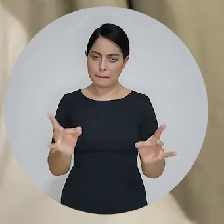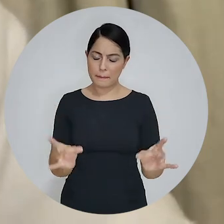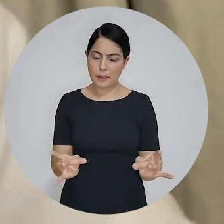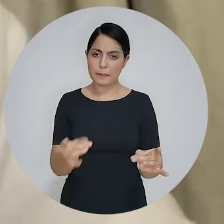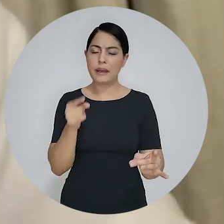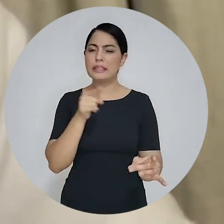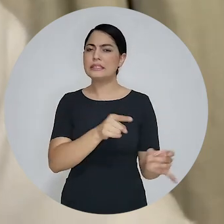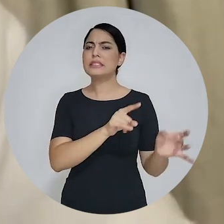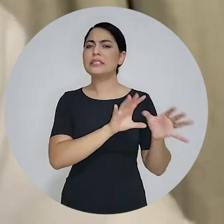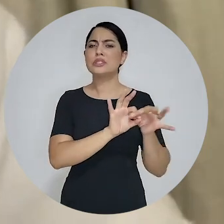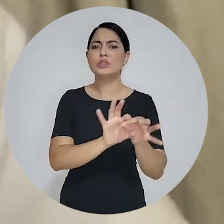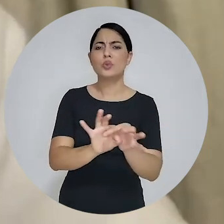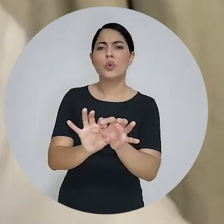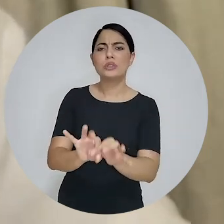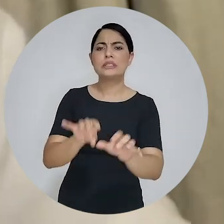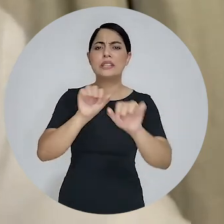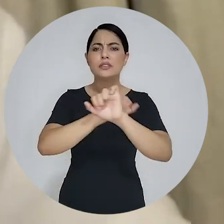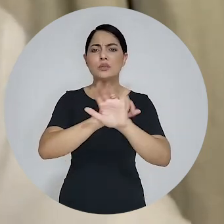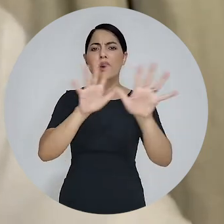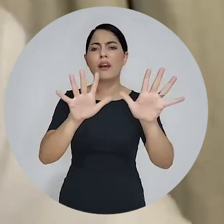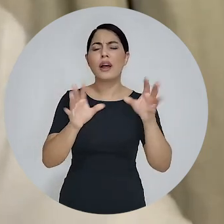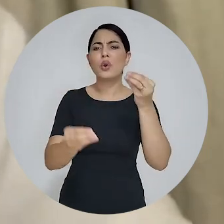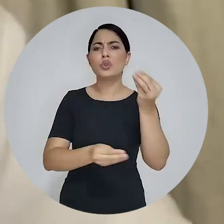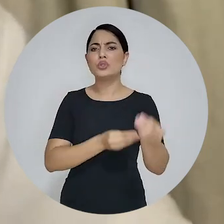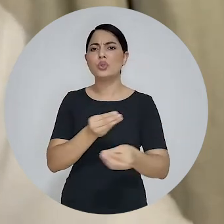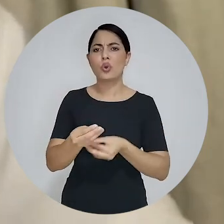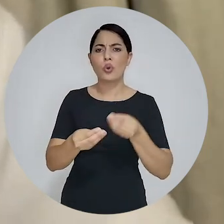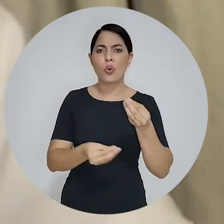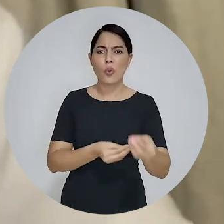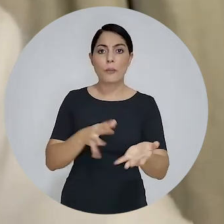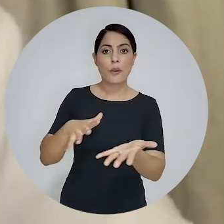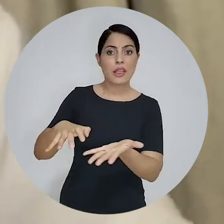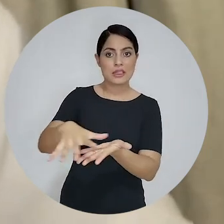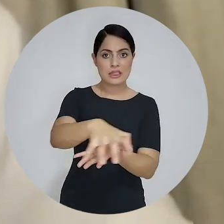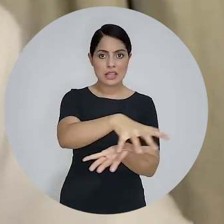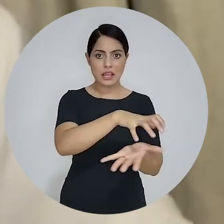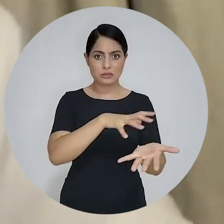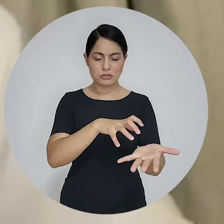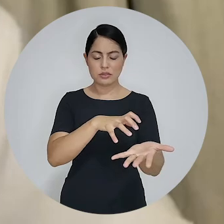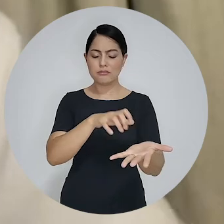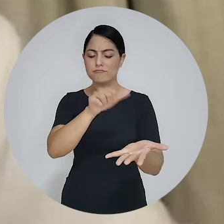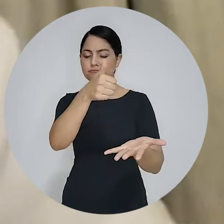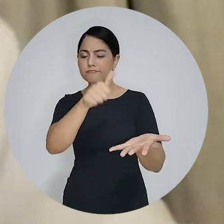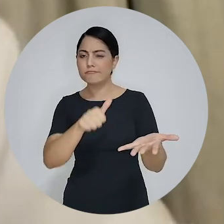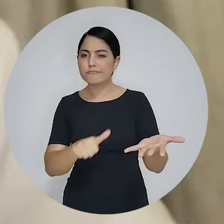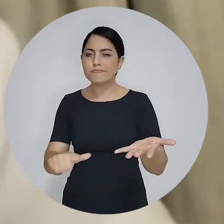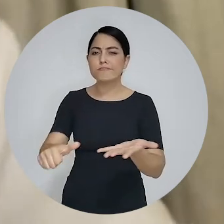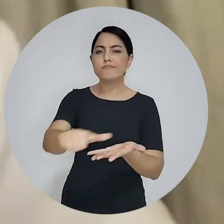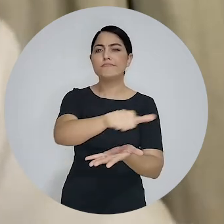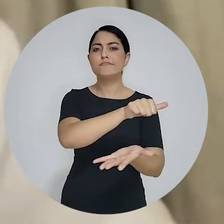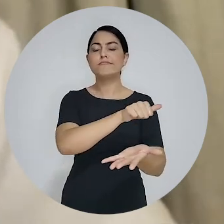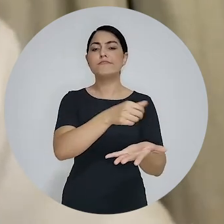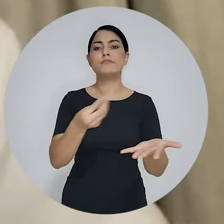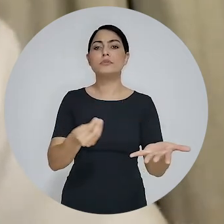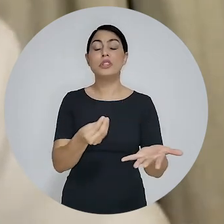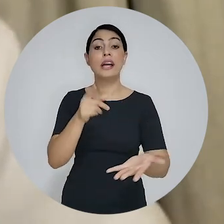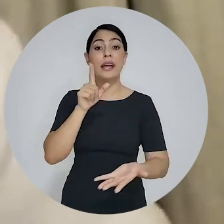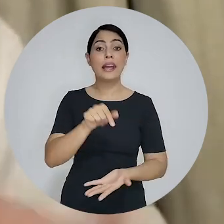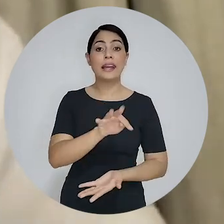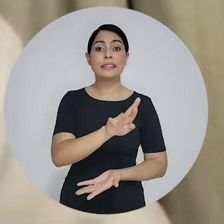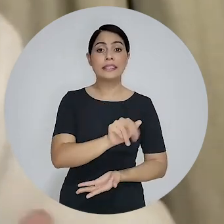e, consequentemente, nesse caso, uma transparência de tratamento de dados. É o que a gente chama